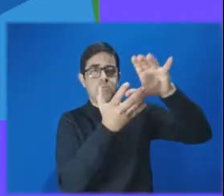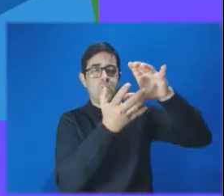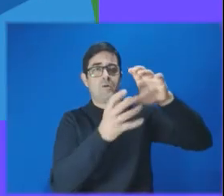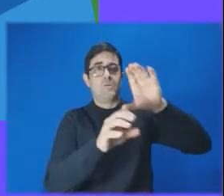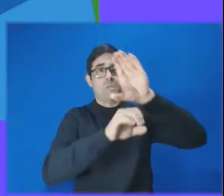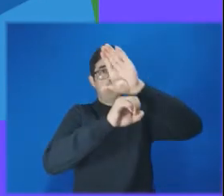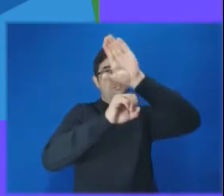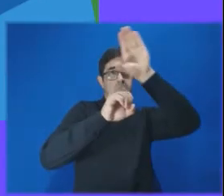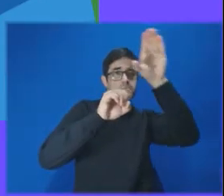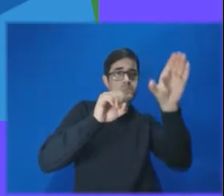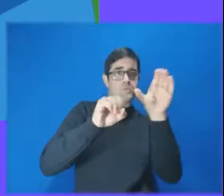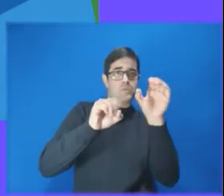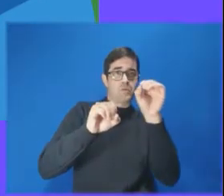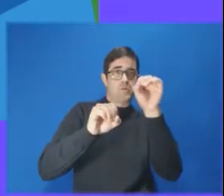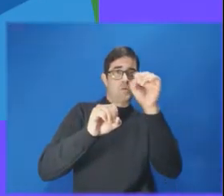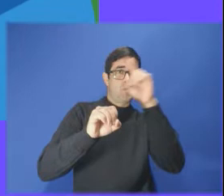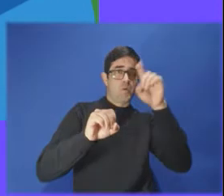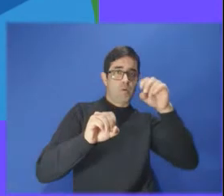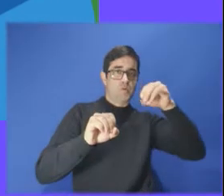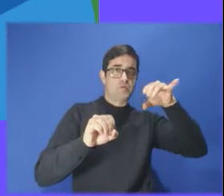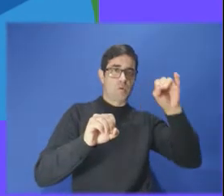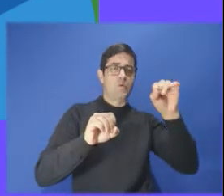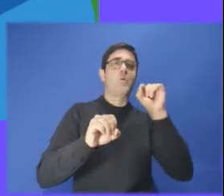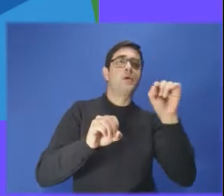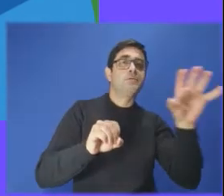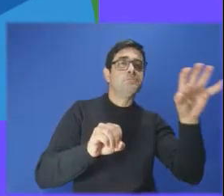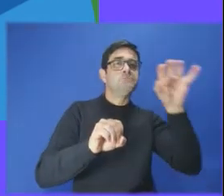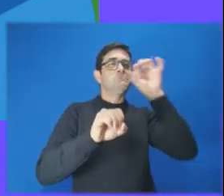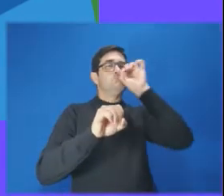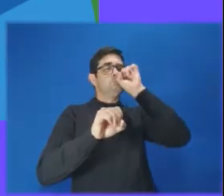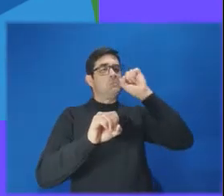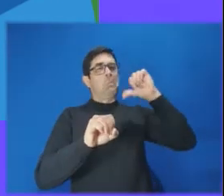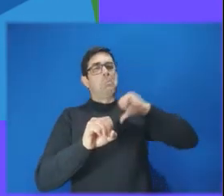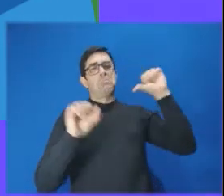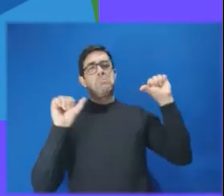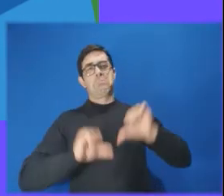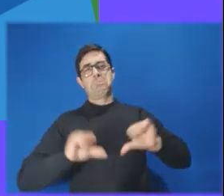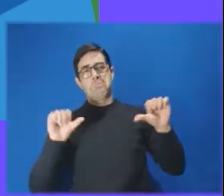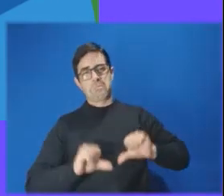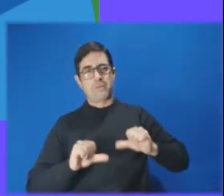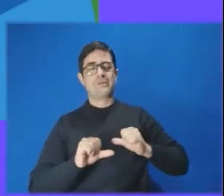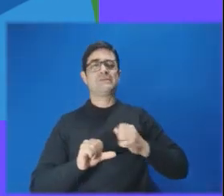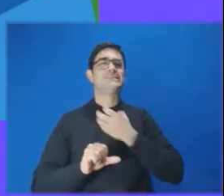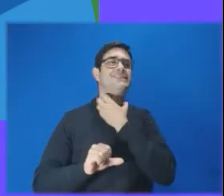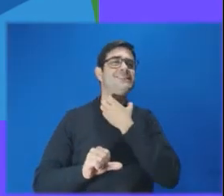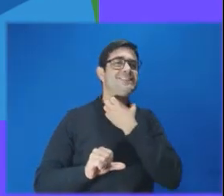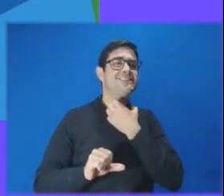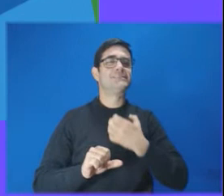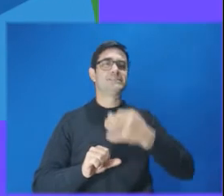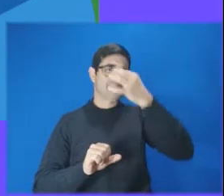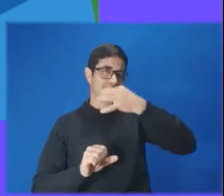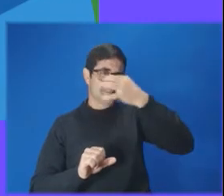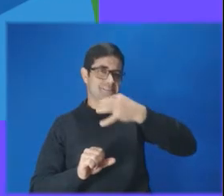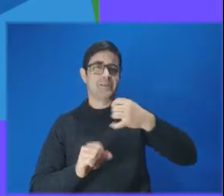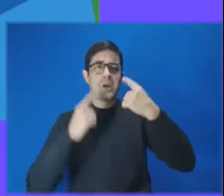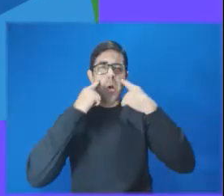O ozônio na troposfera, ele causa uma série de problemas ao aparelho respiratório, como irritações nasais, irritação